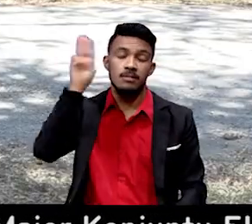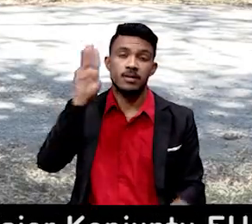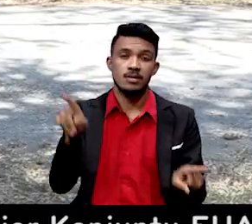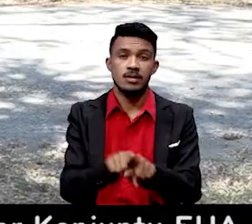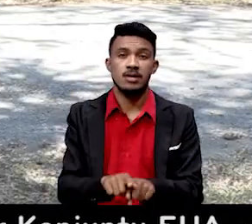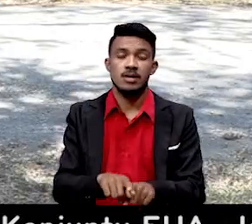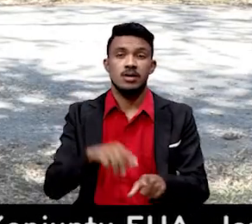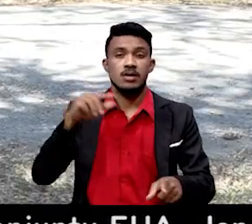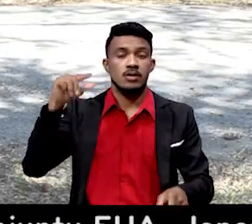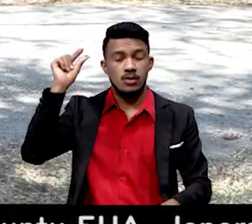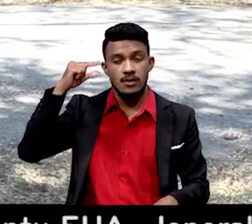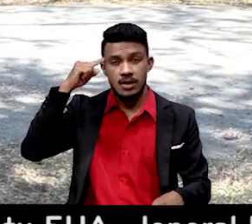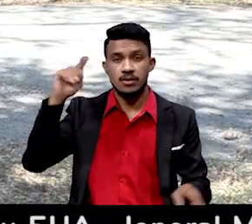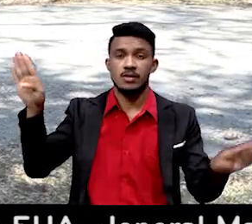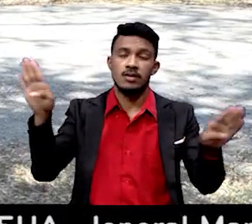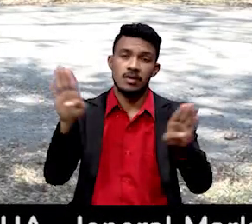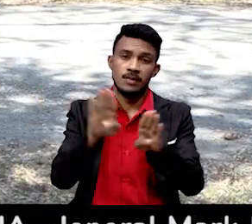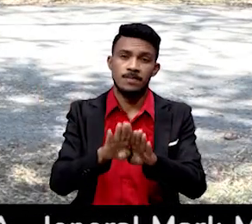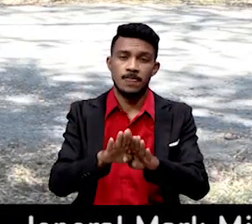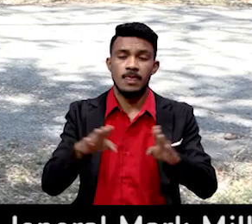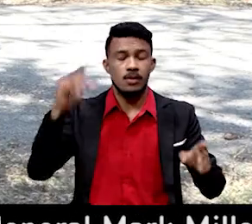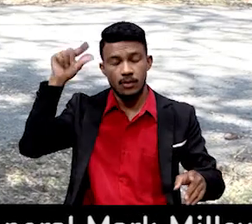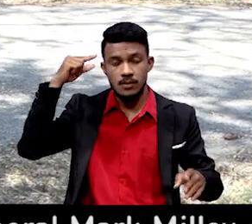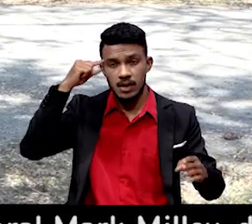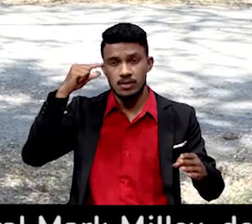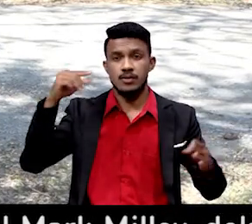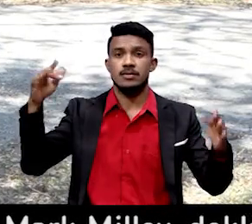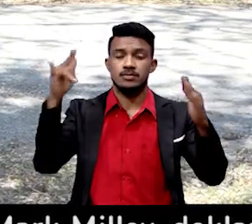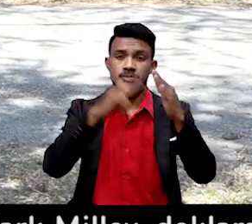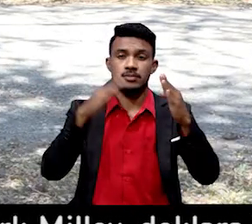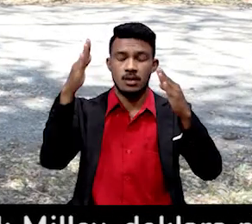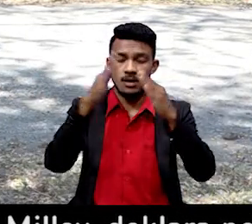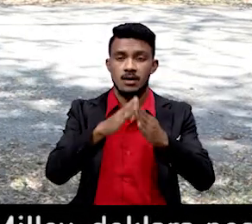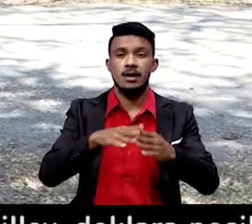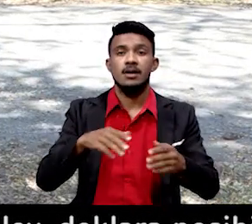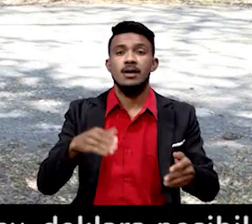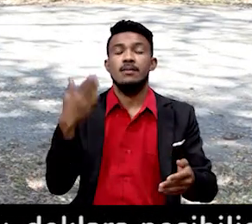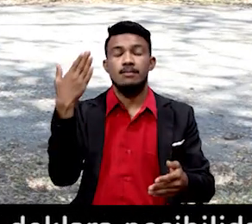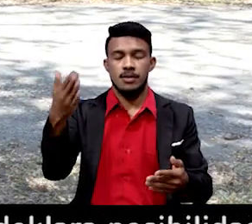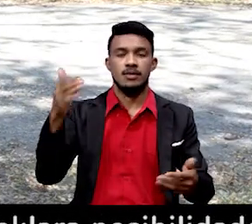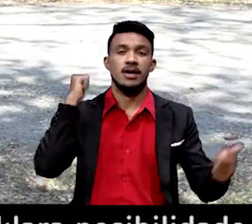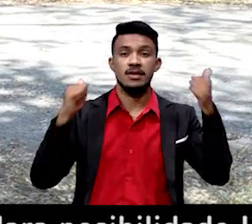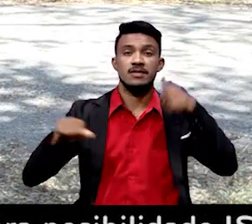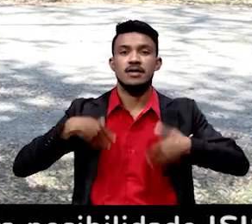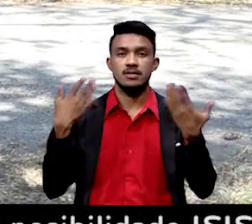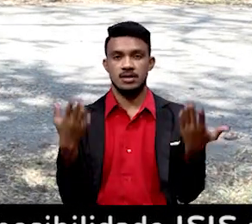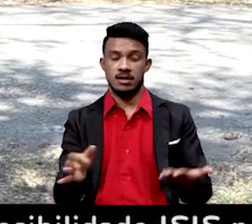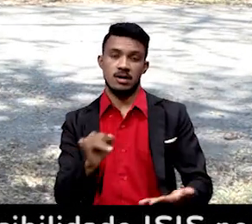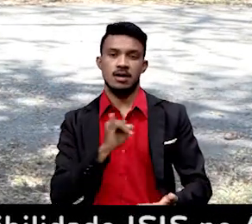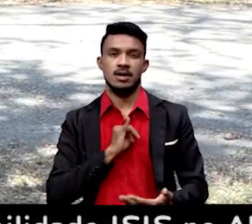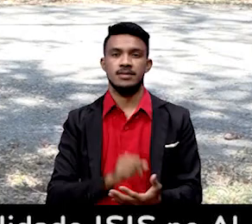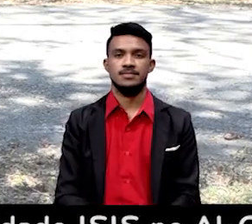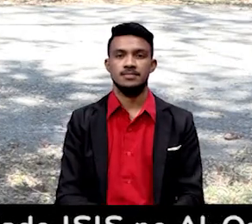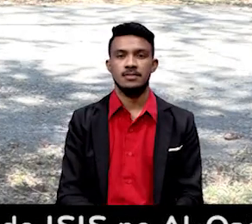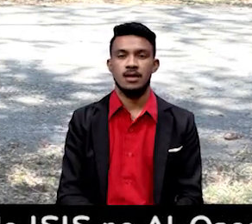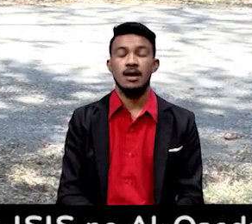governo aplica a cerca sanitária no confinamento obrigatório, né? Mão na atividade mensal? Não, eu